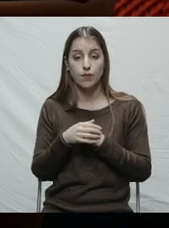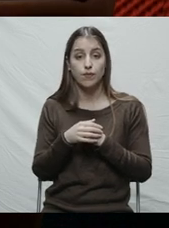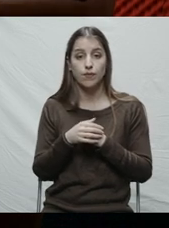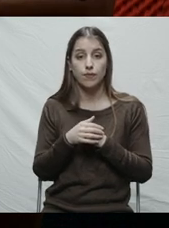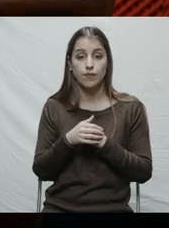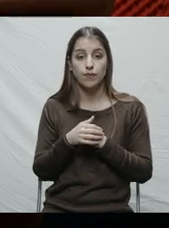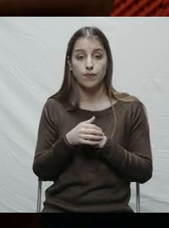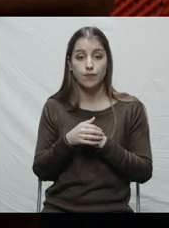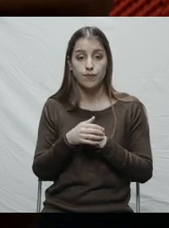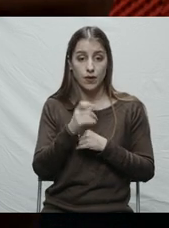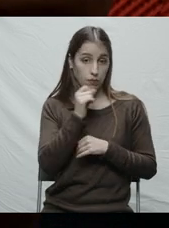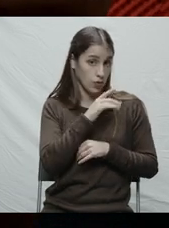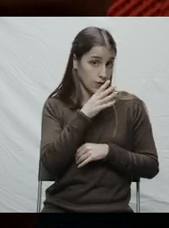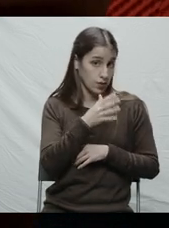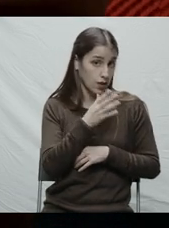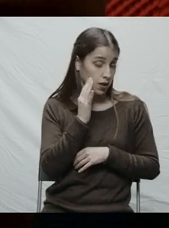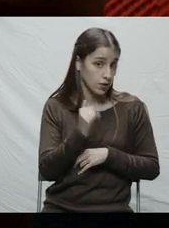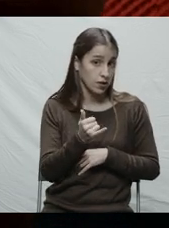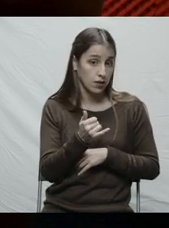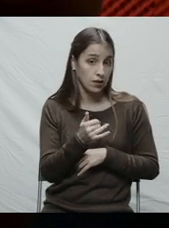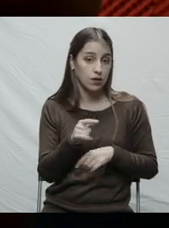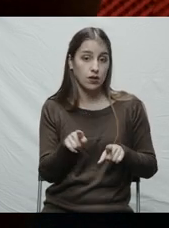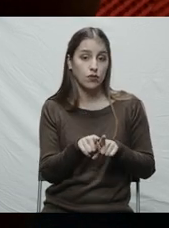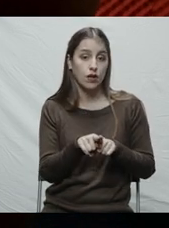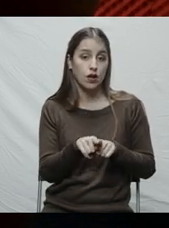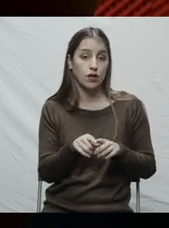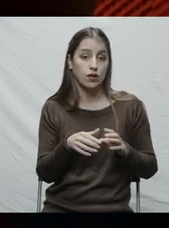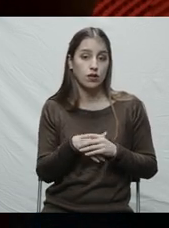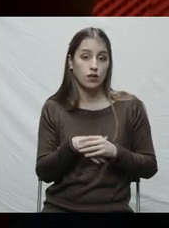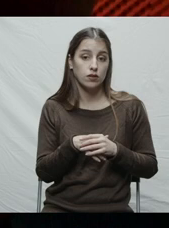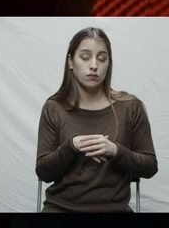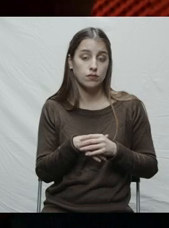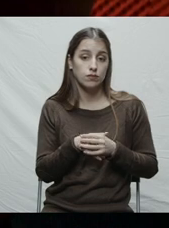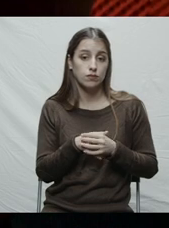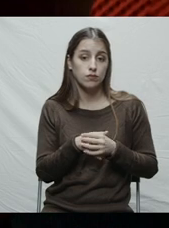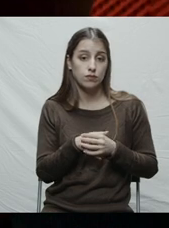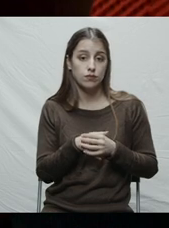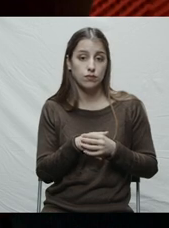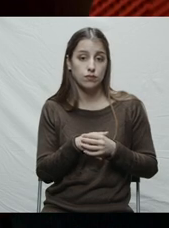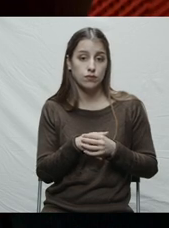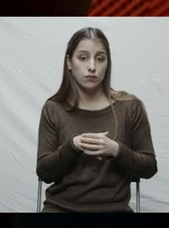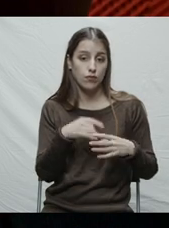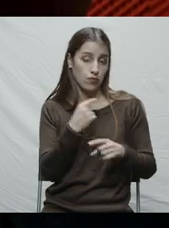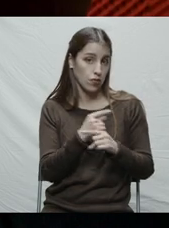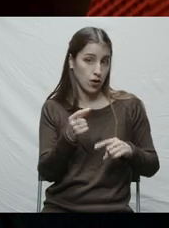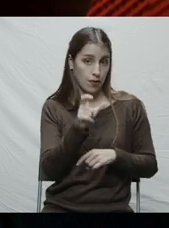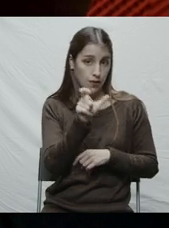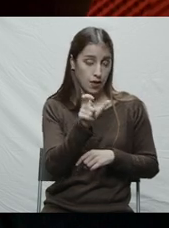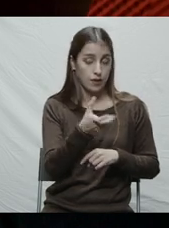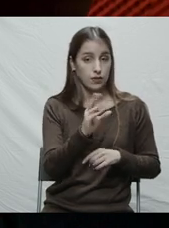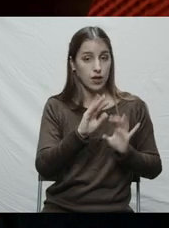pedagogos, poderei colocar essas palavras em cima deste espaço vazio, mas são palavras